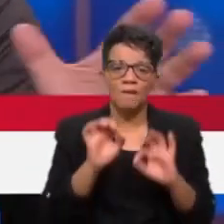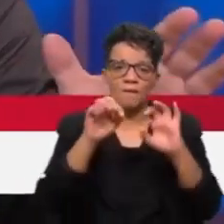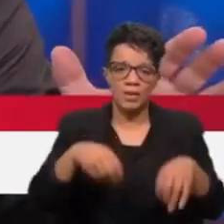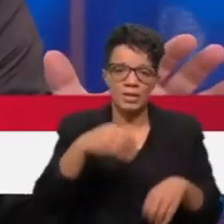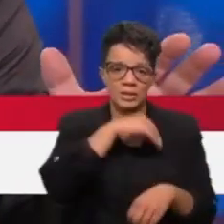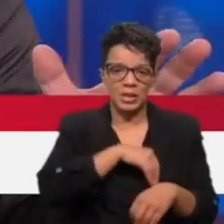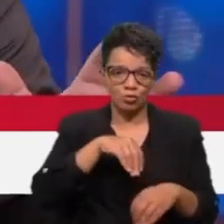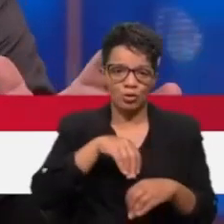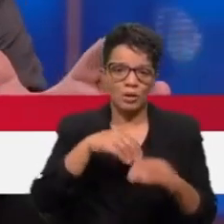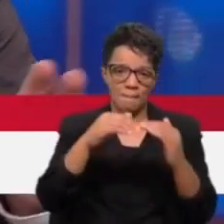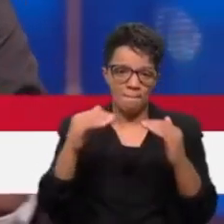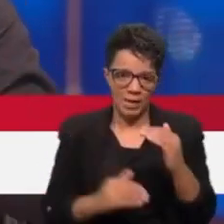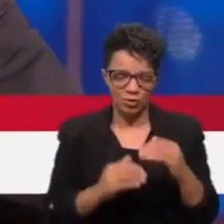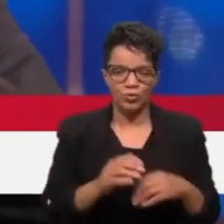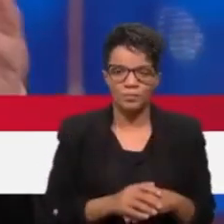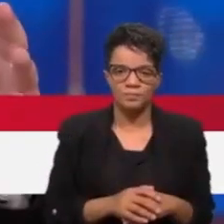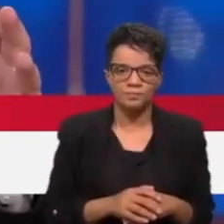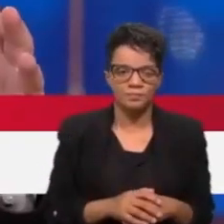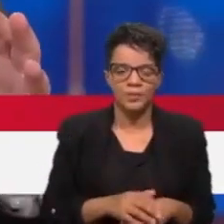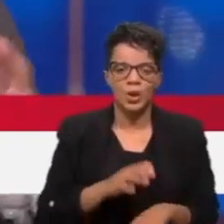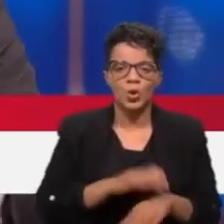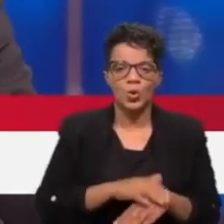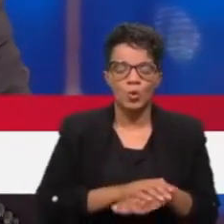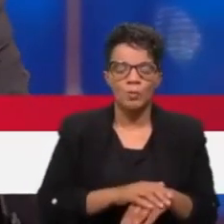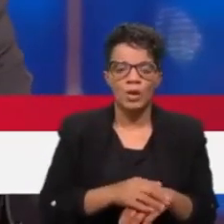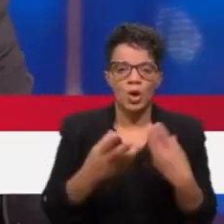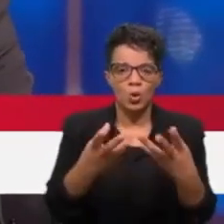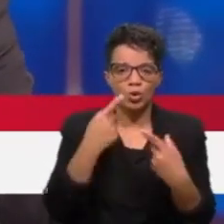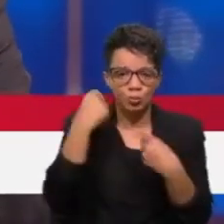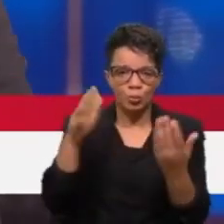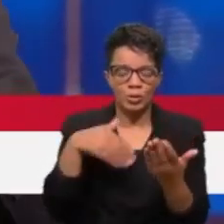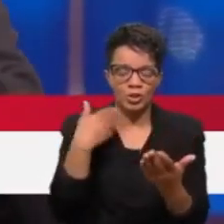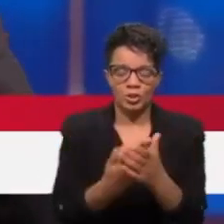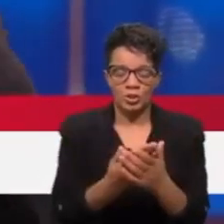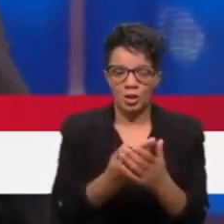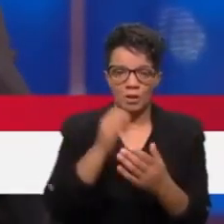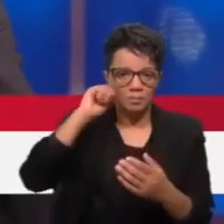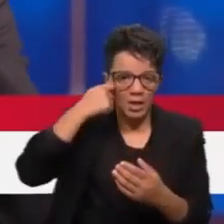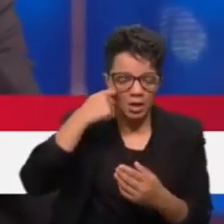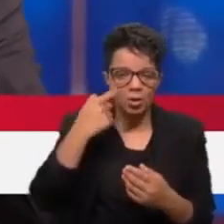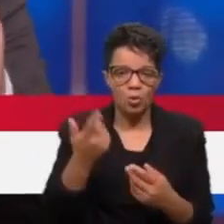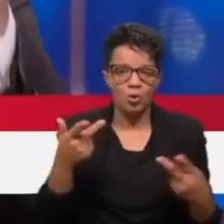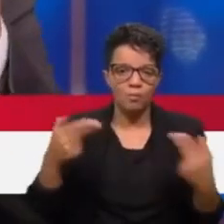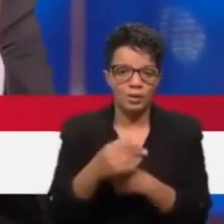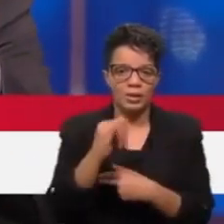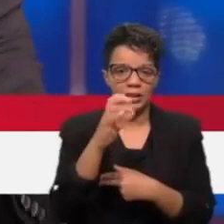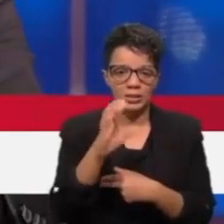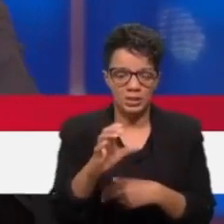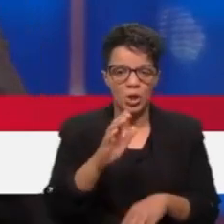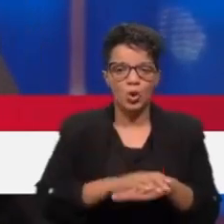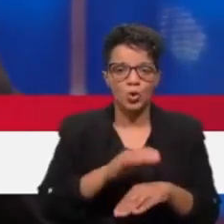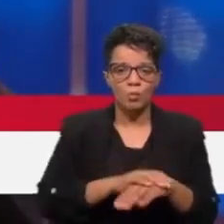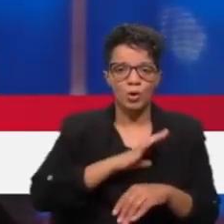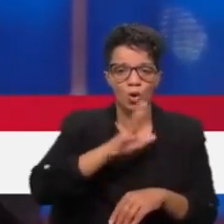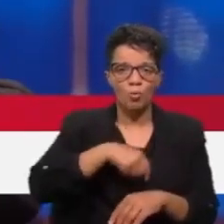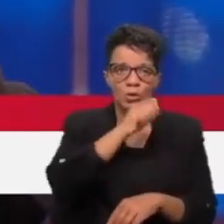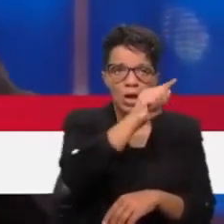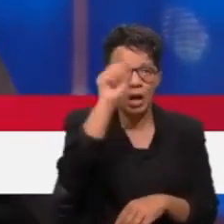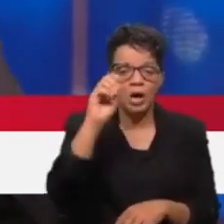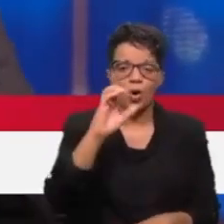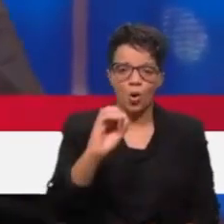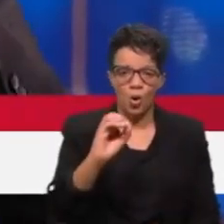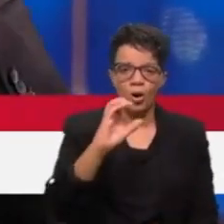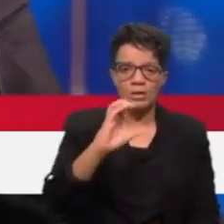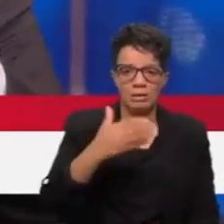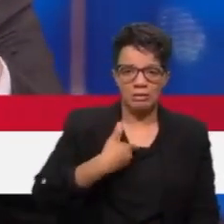bem não é certamente através de um choque fiscal ou de um corte no irc quando o resto do mundo a ocde anda a tentar ter